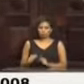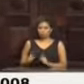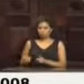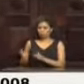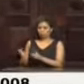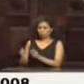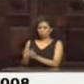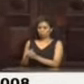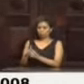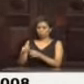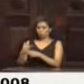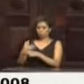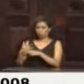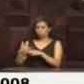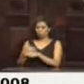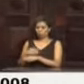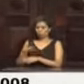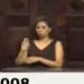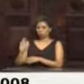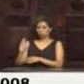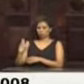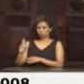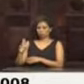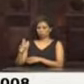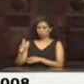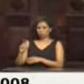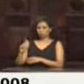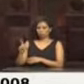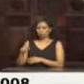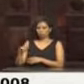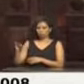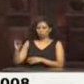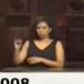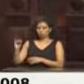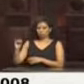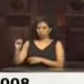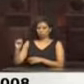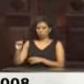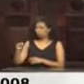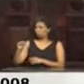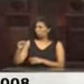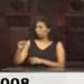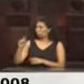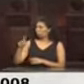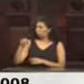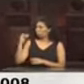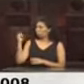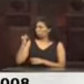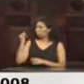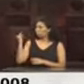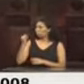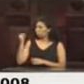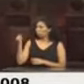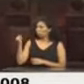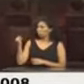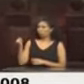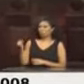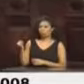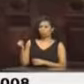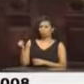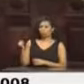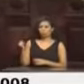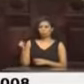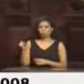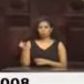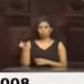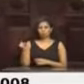pertencente a Búzios. Eu acho que é uma matéria muito importante que o nobre deputado Paulo Ramos